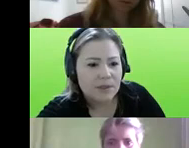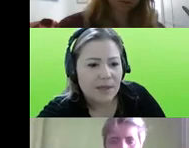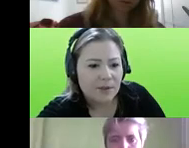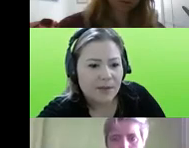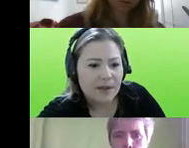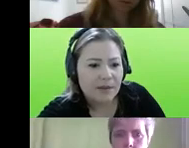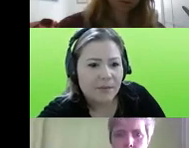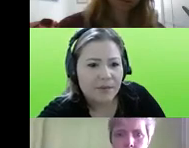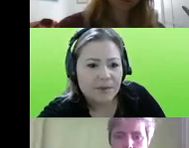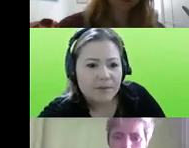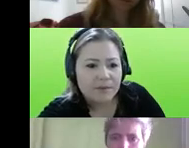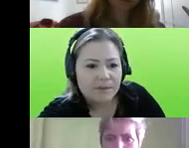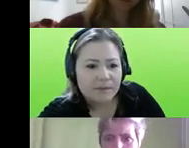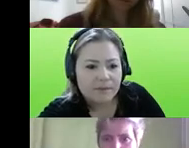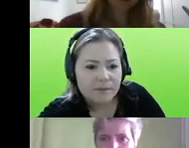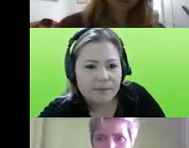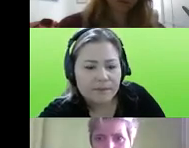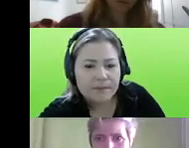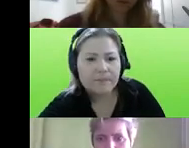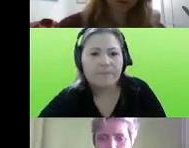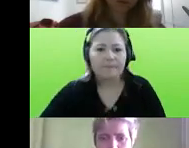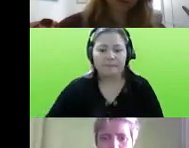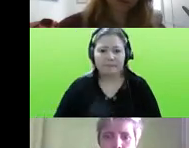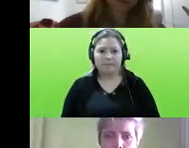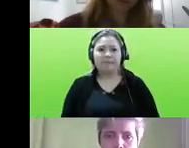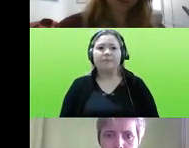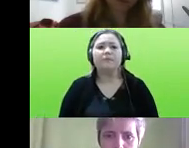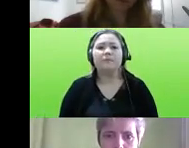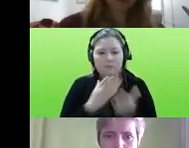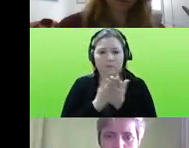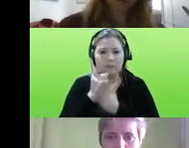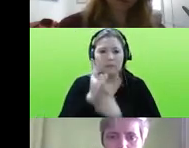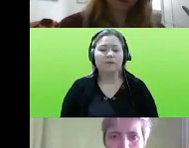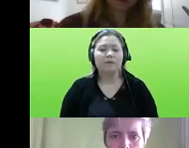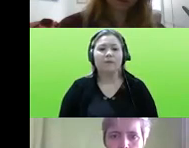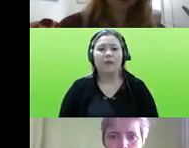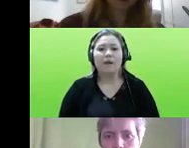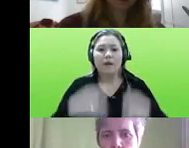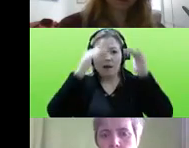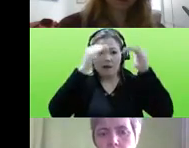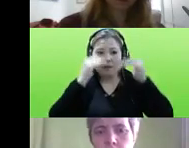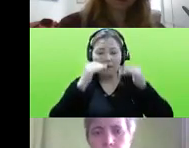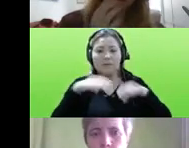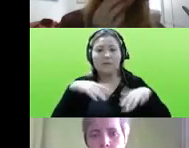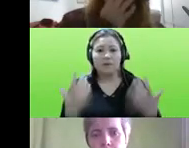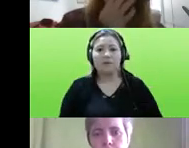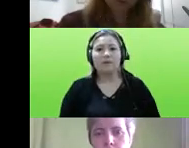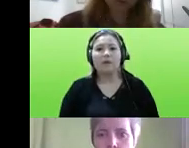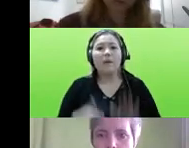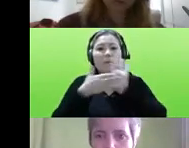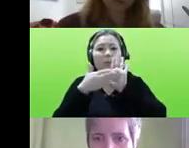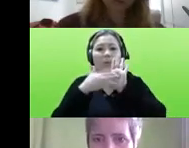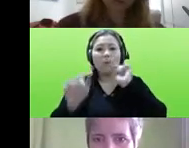Tudo certo, obrigado, professor. Então tá, então seguimos. Bom, a proposta em